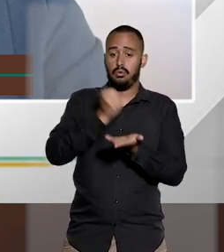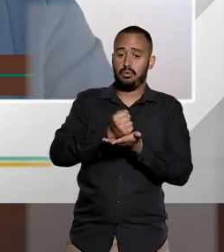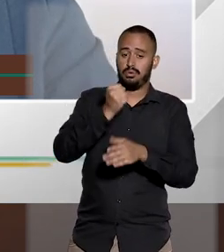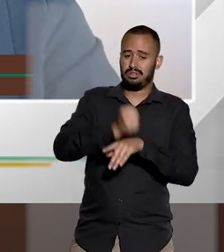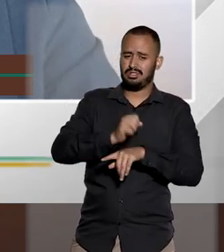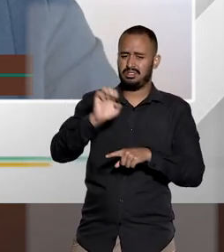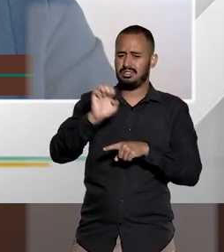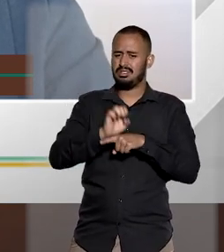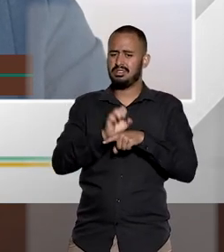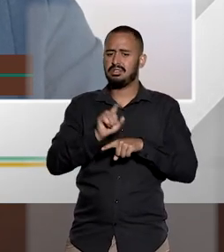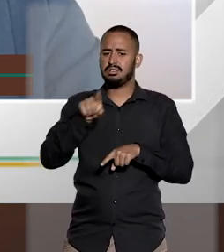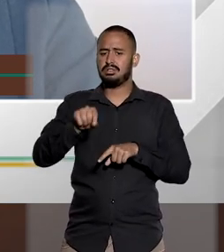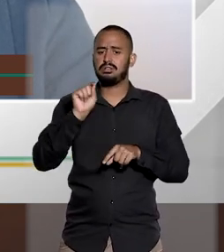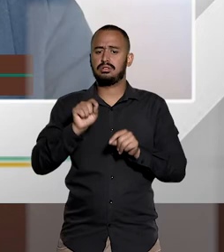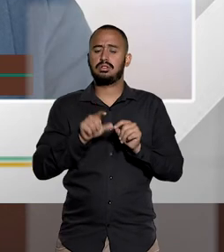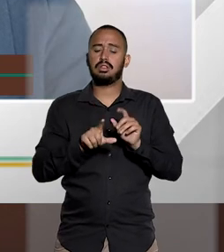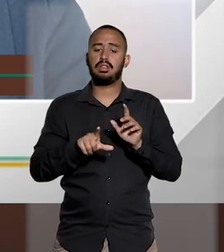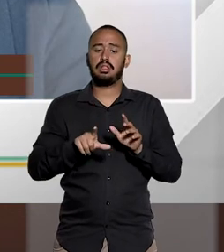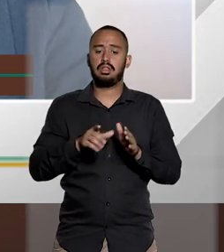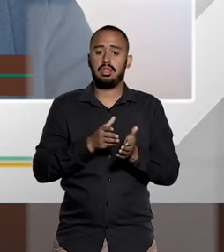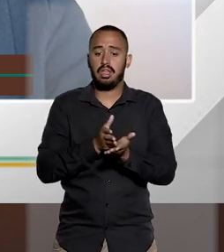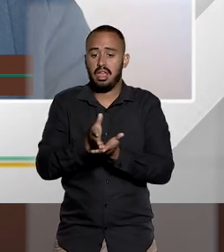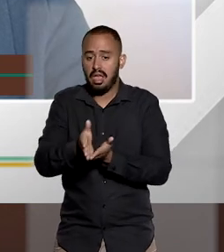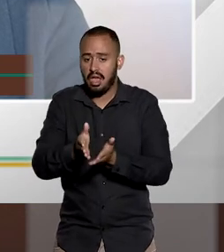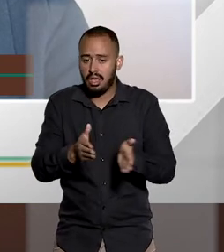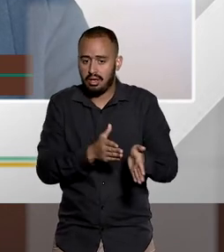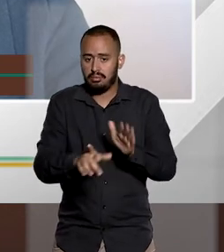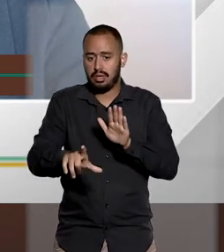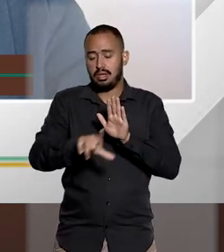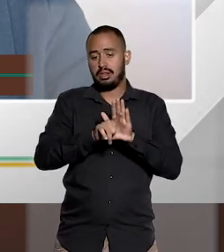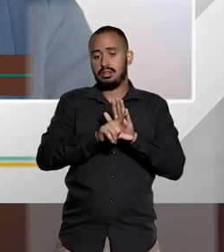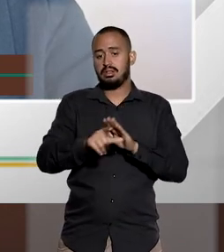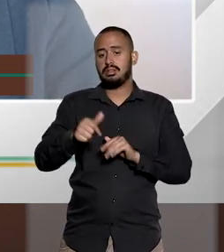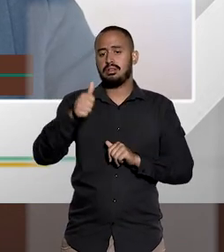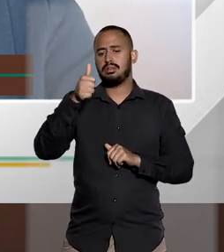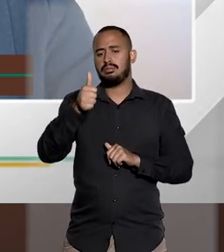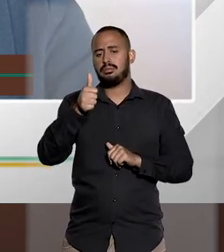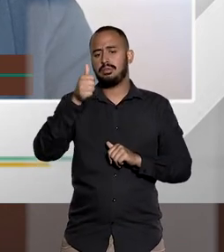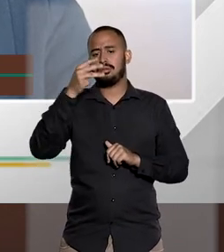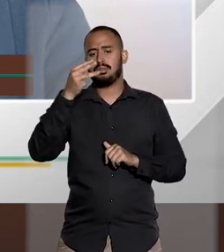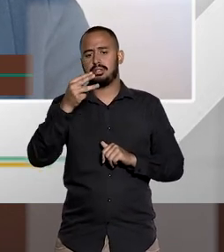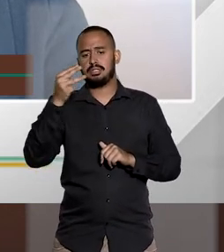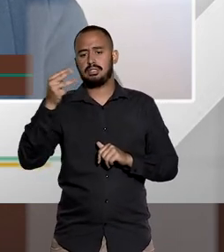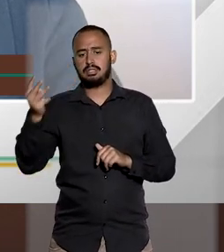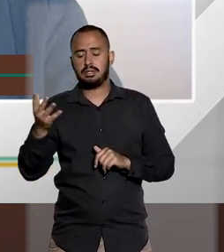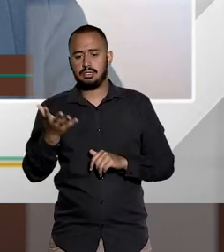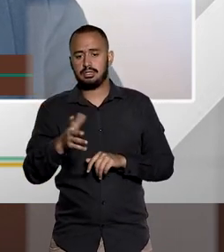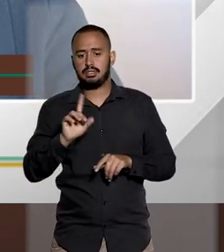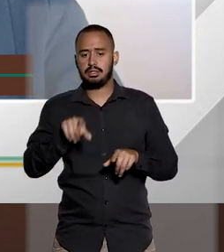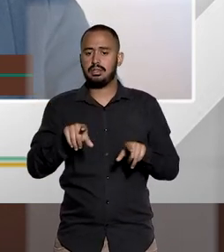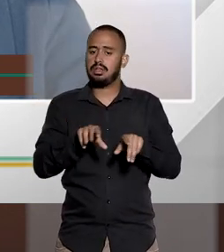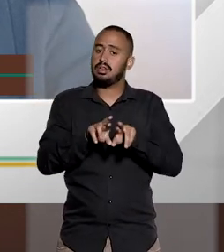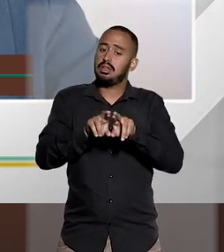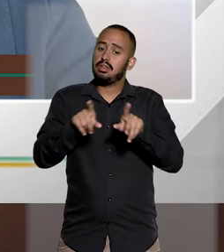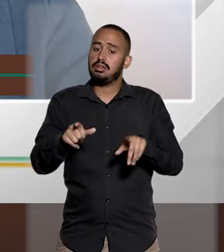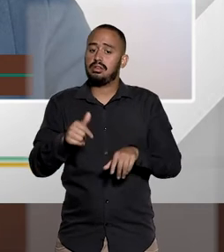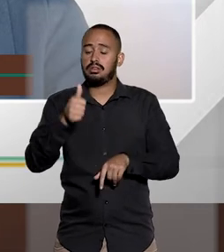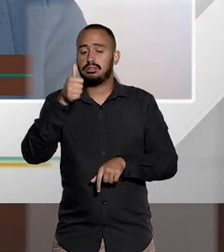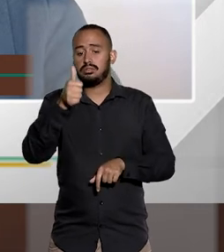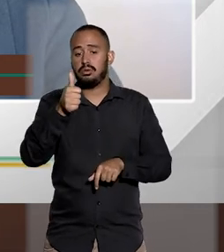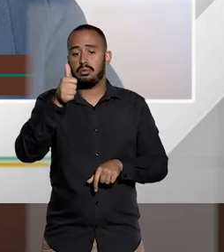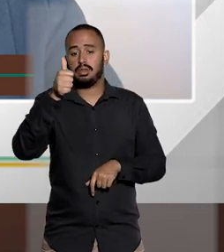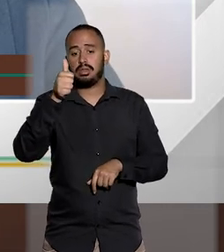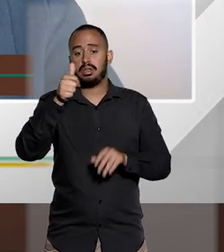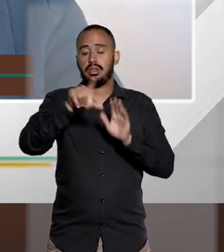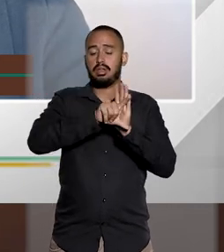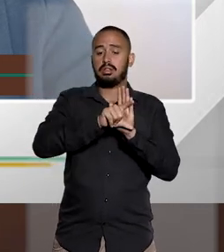estatais são regidos pela Lei 3.303 e que sequer se aplica subsidiariamente a 14.133